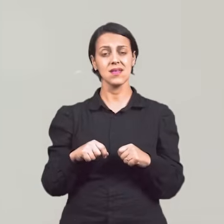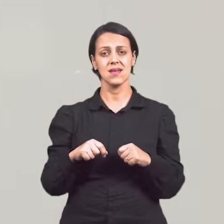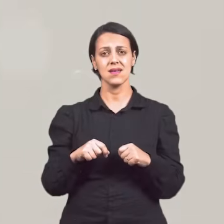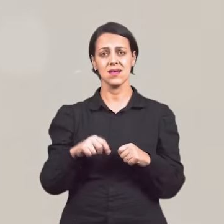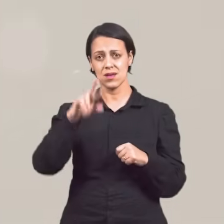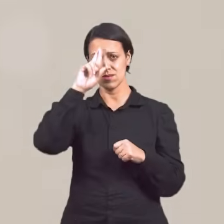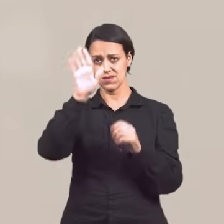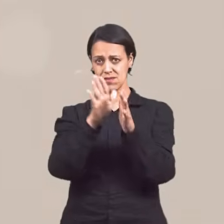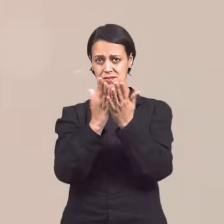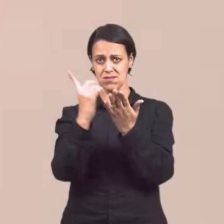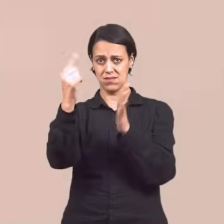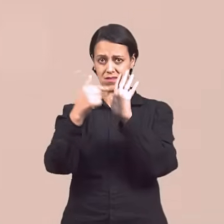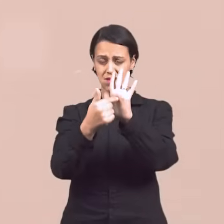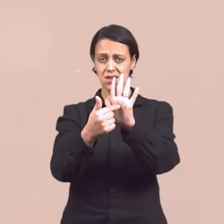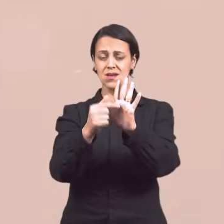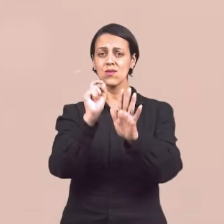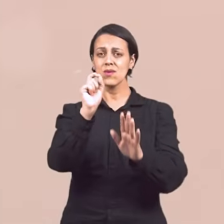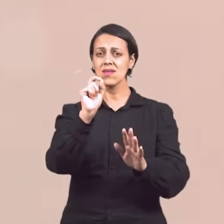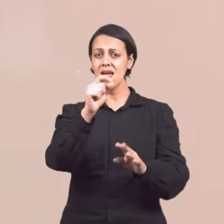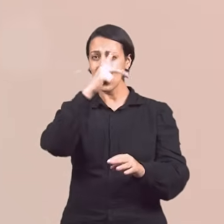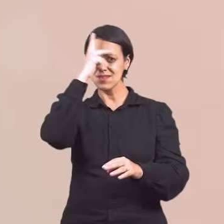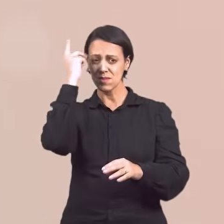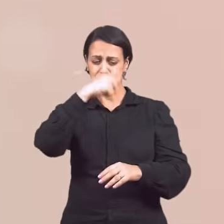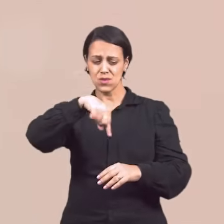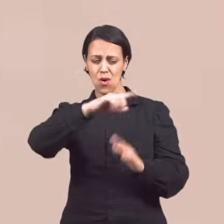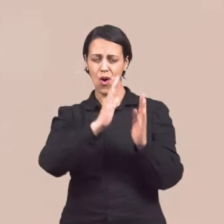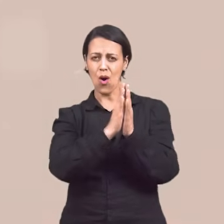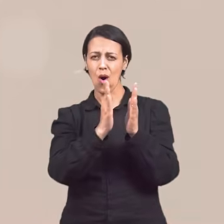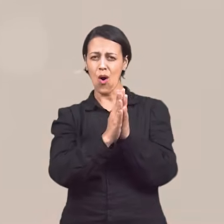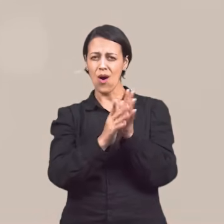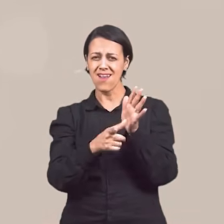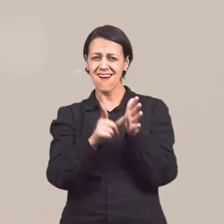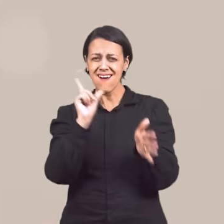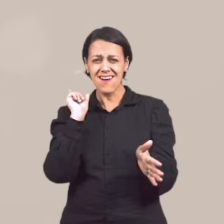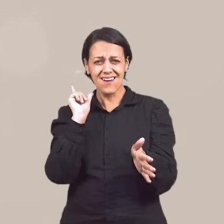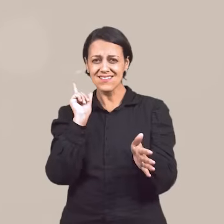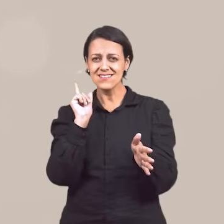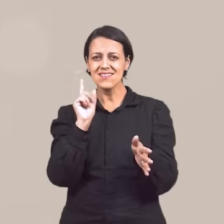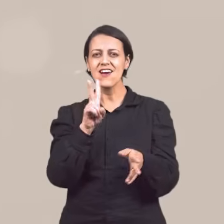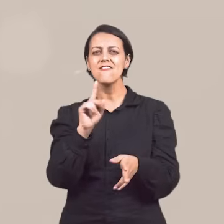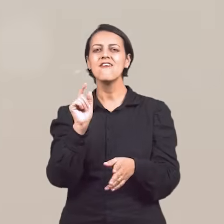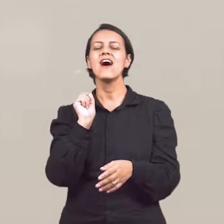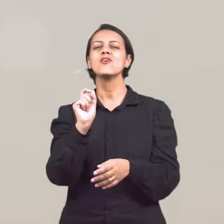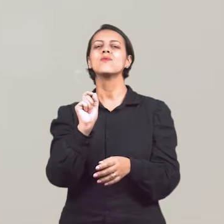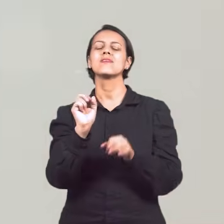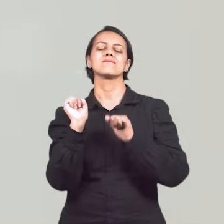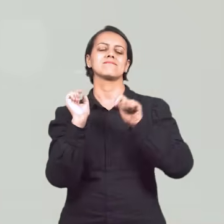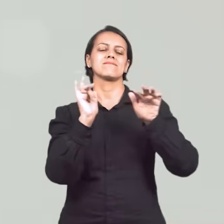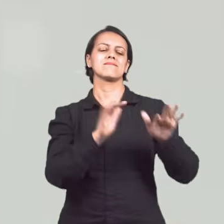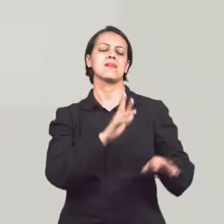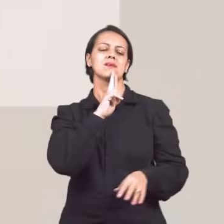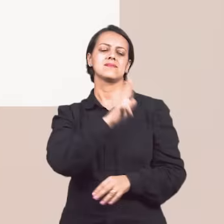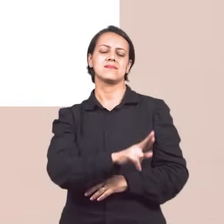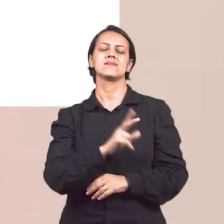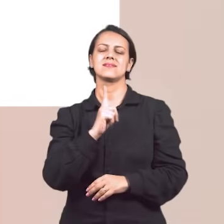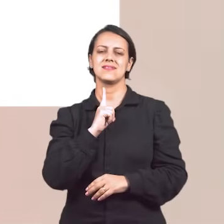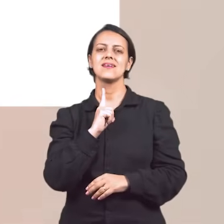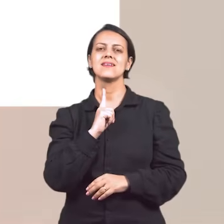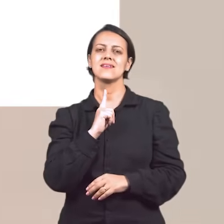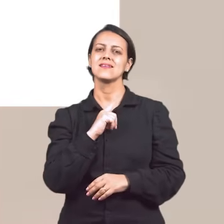madrugada e isso nos fortalece. E a palavra nos diz, né? O Senhor diz na sua palavra: os que